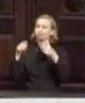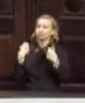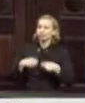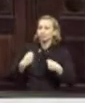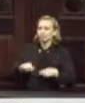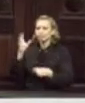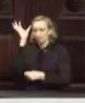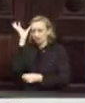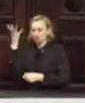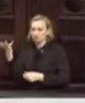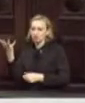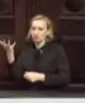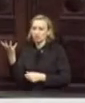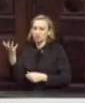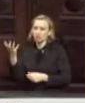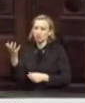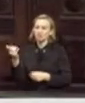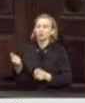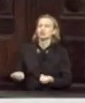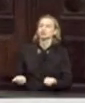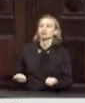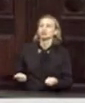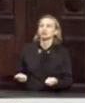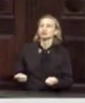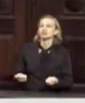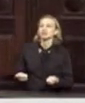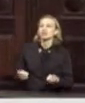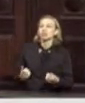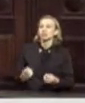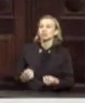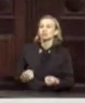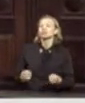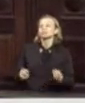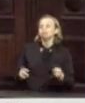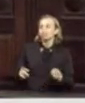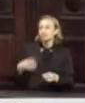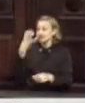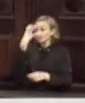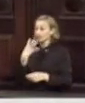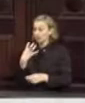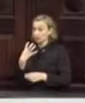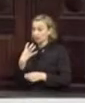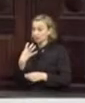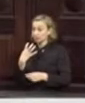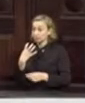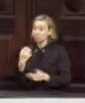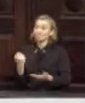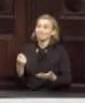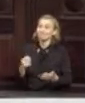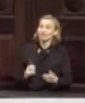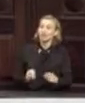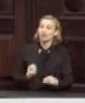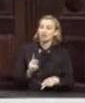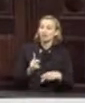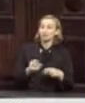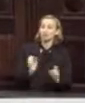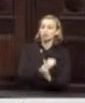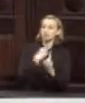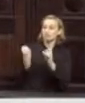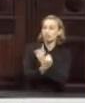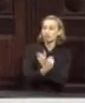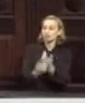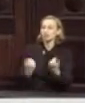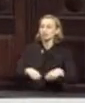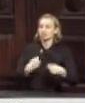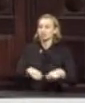resolvido na legislação federal e também numa maior celeridade e cobrança da sociedade sobre os procedimentos do